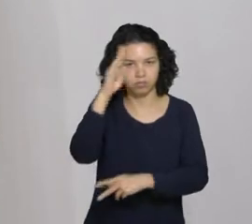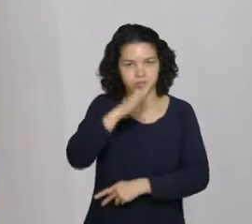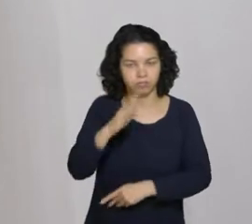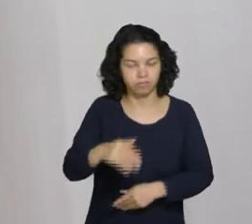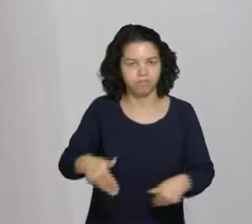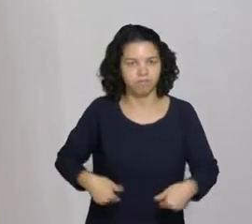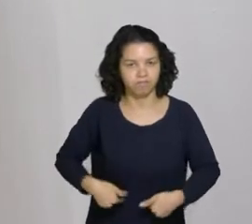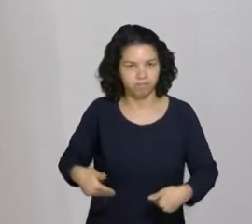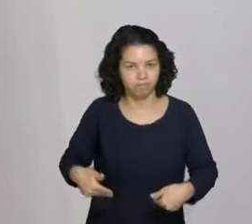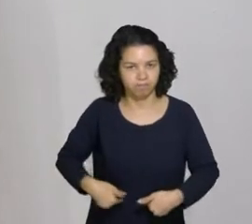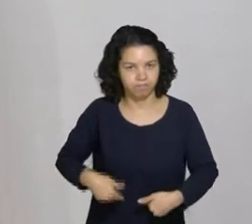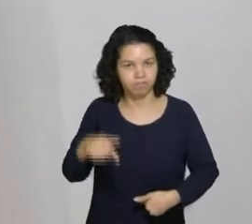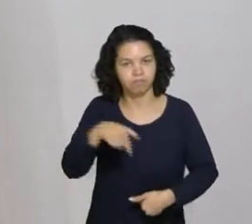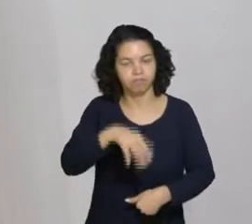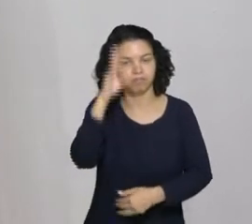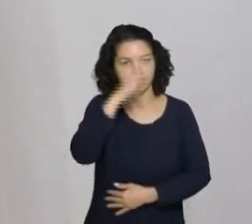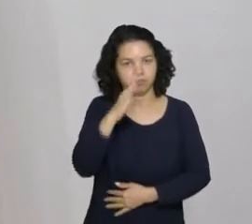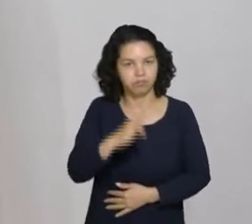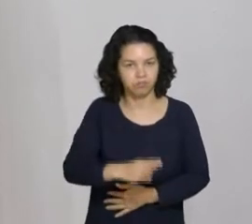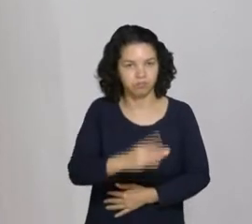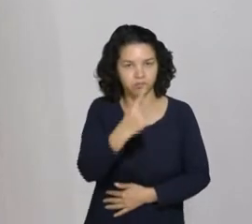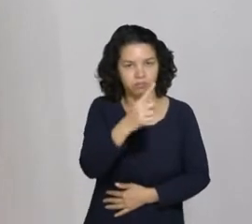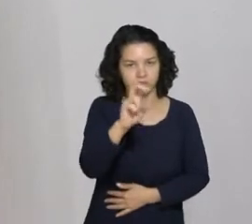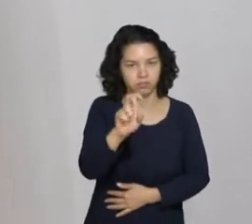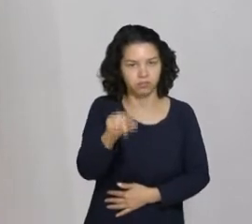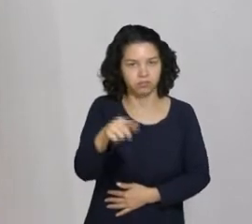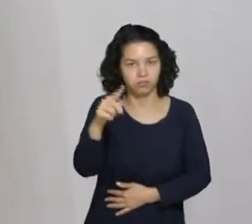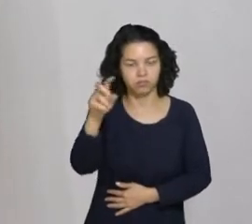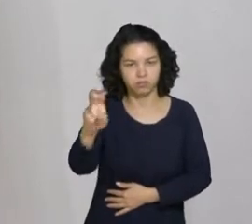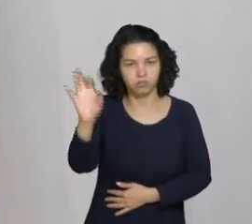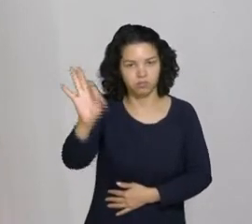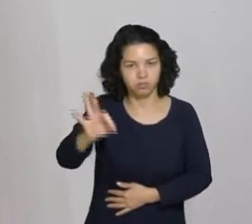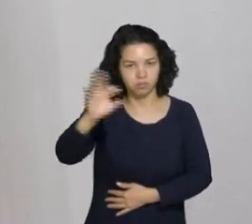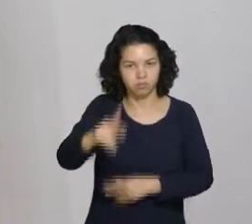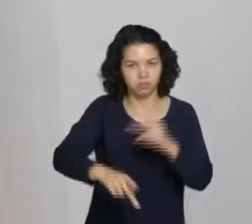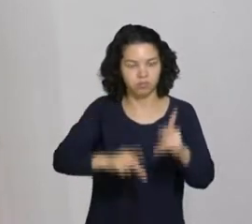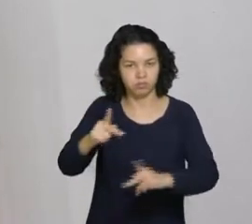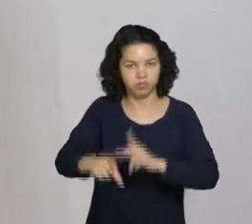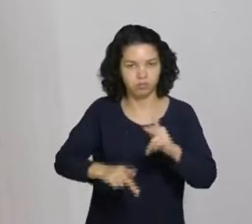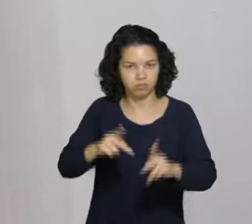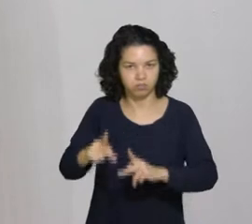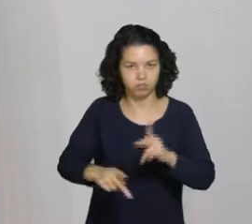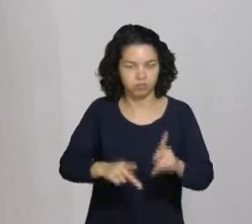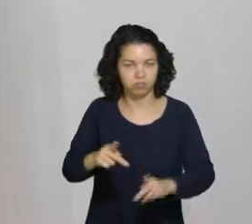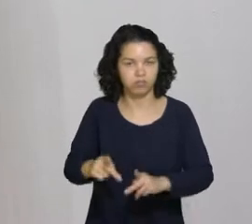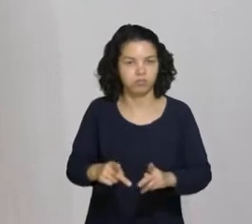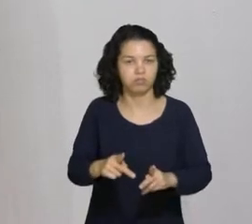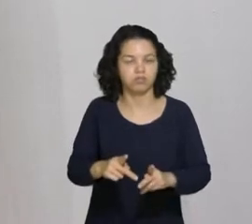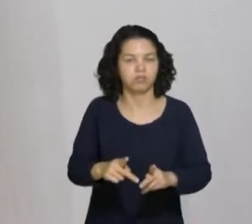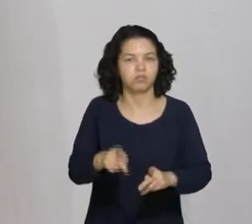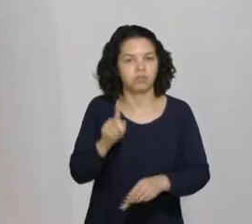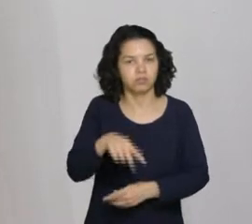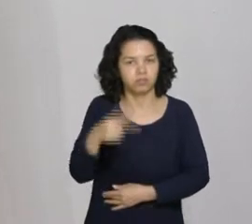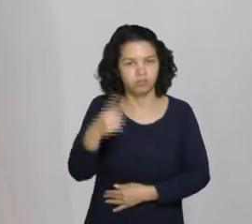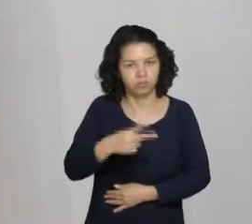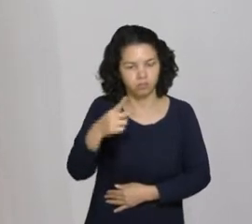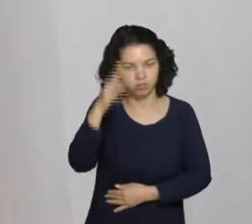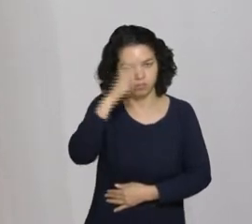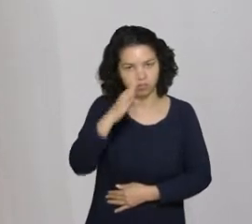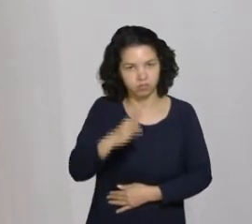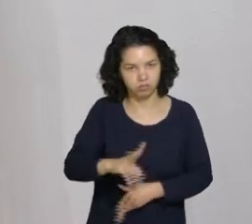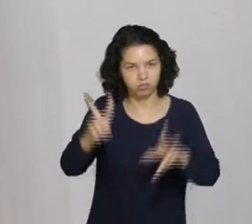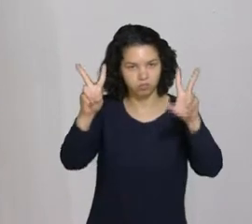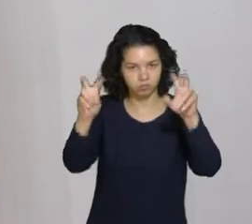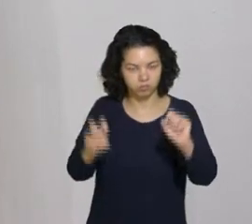o correspondente a 15,5 por cento da população de acordo com o segundo o inquérito Nacional sobre